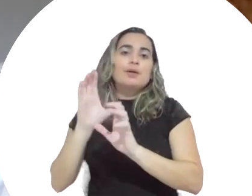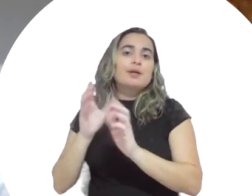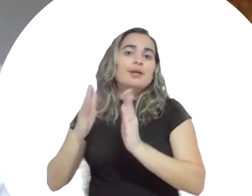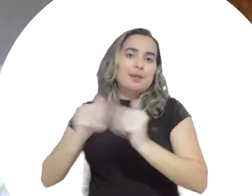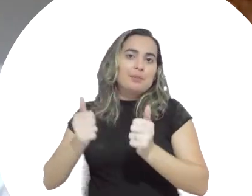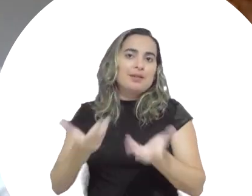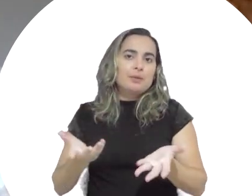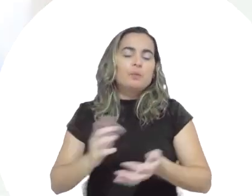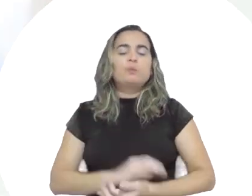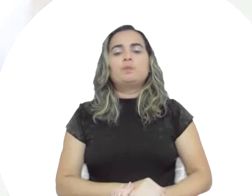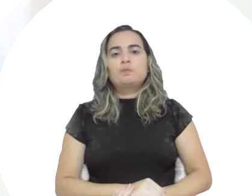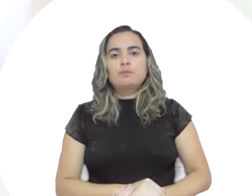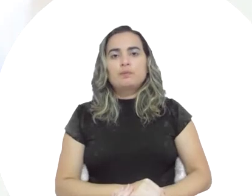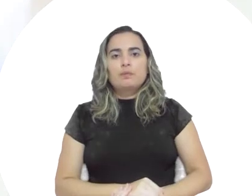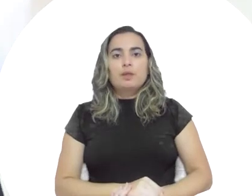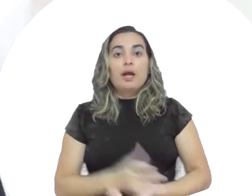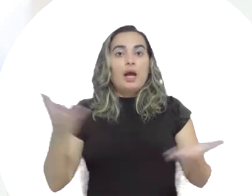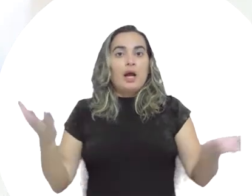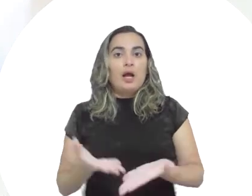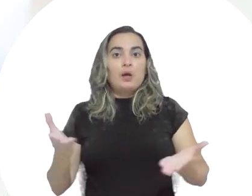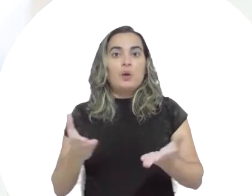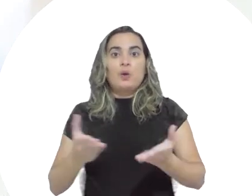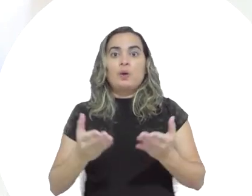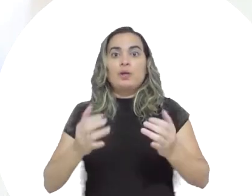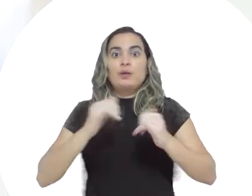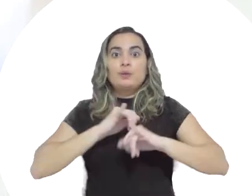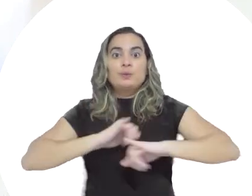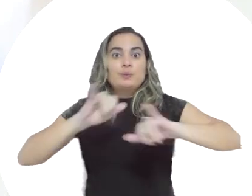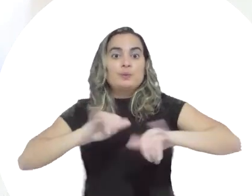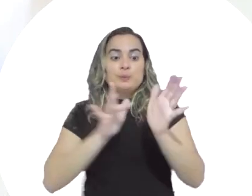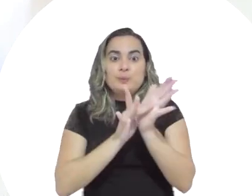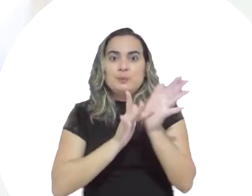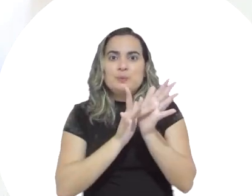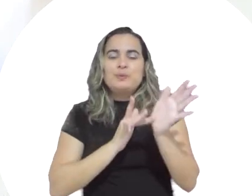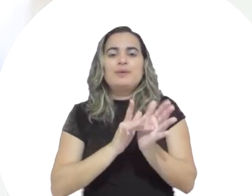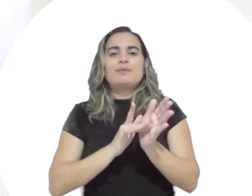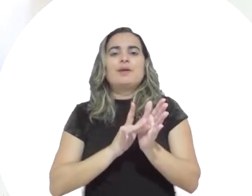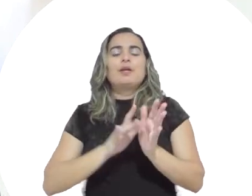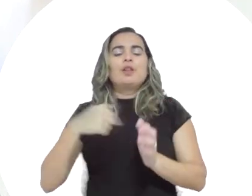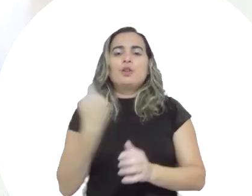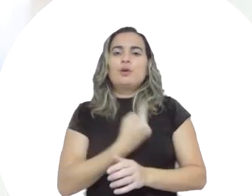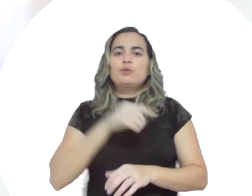sendo substituída. O assunto agora é o combate à desinformação no cenário político. O